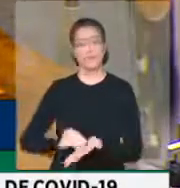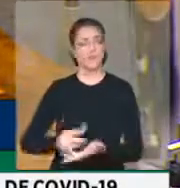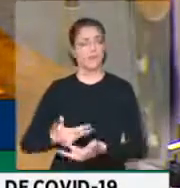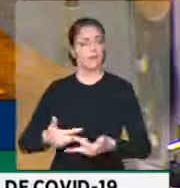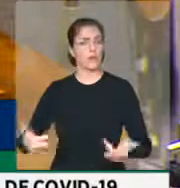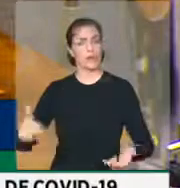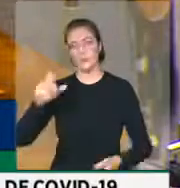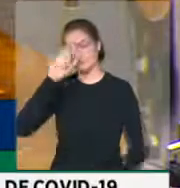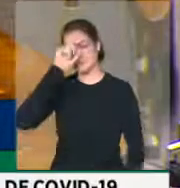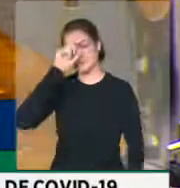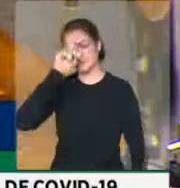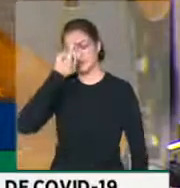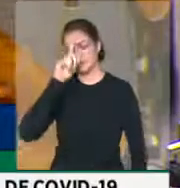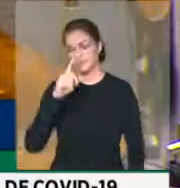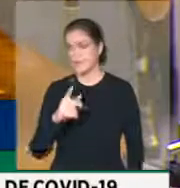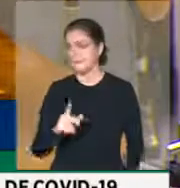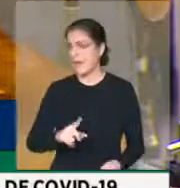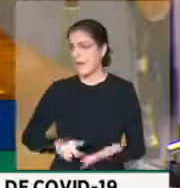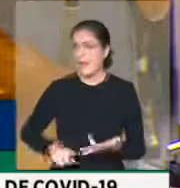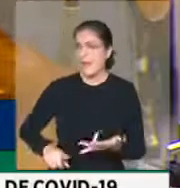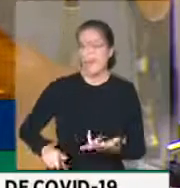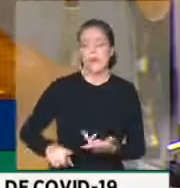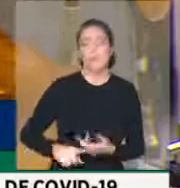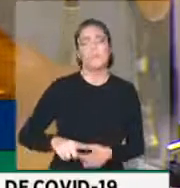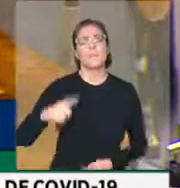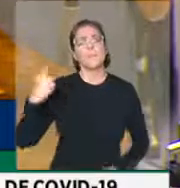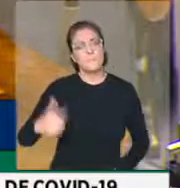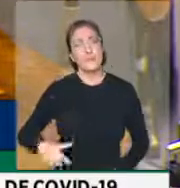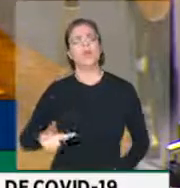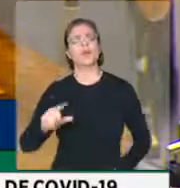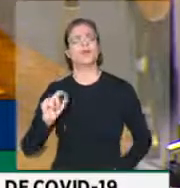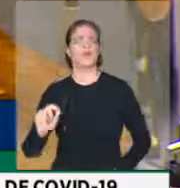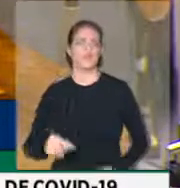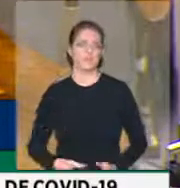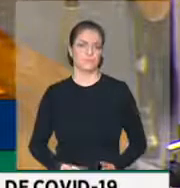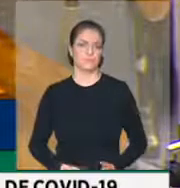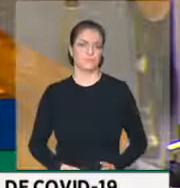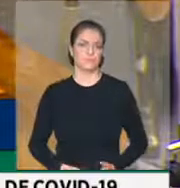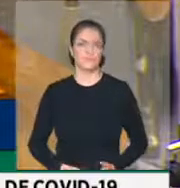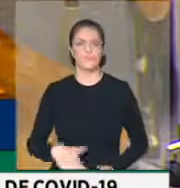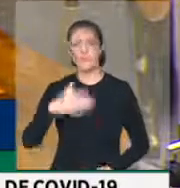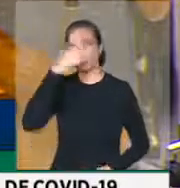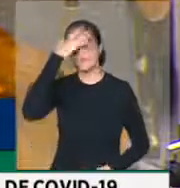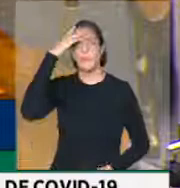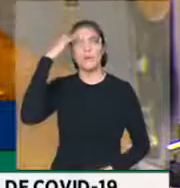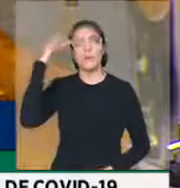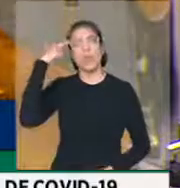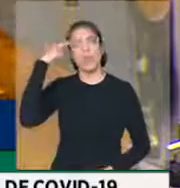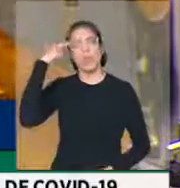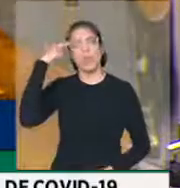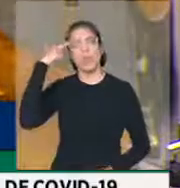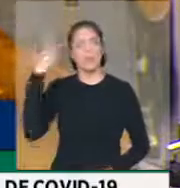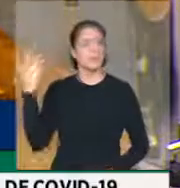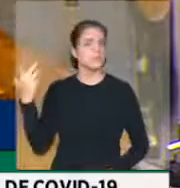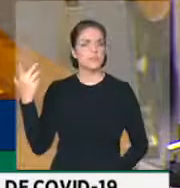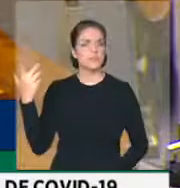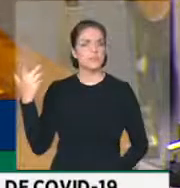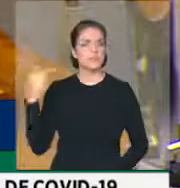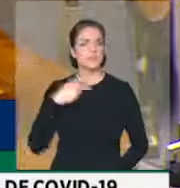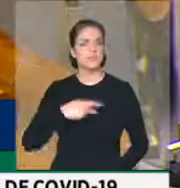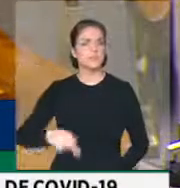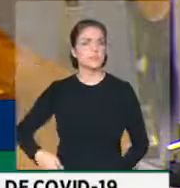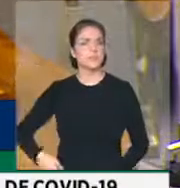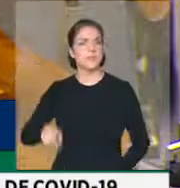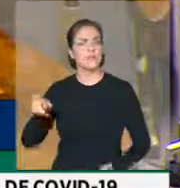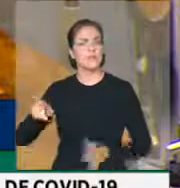individual. Não bastasse tudo isso, nós temos um lunático presidente da República, um criminoso,